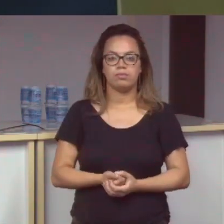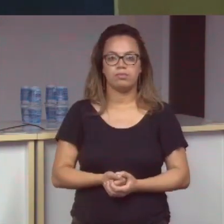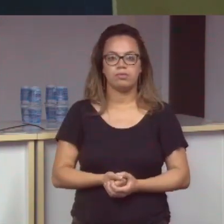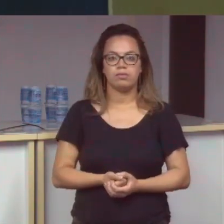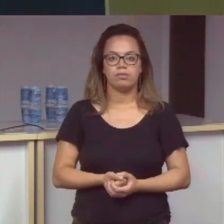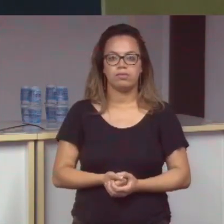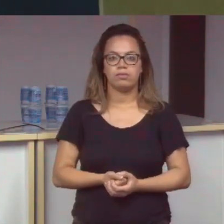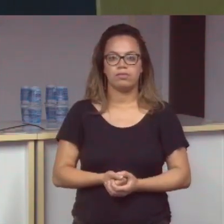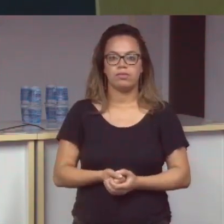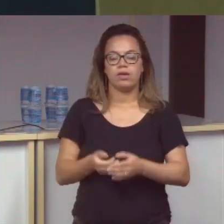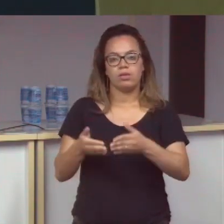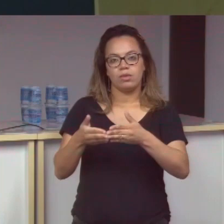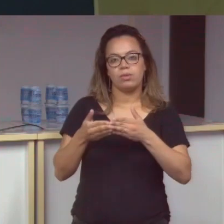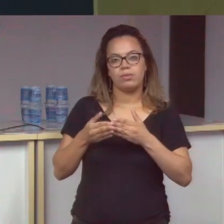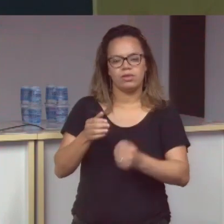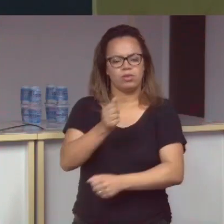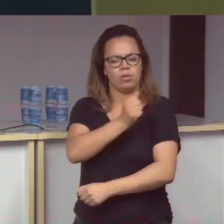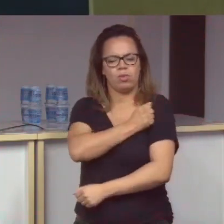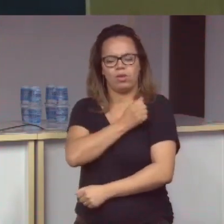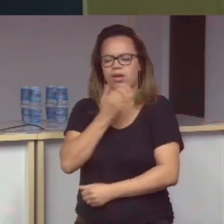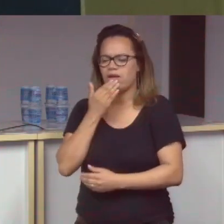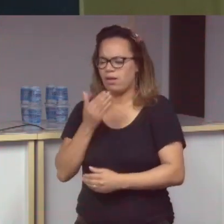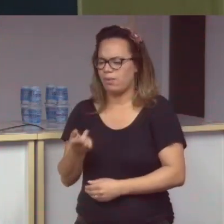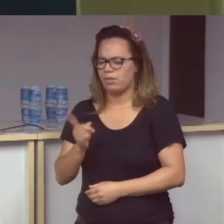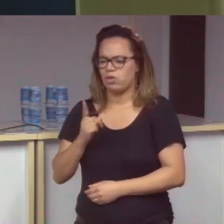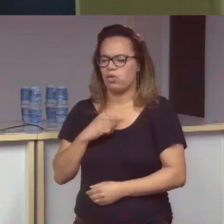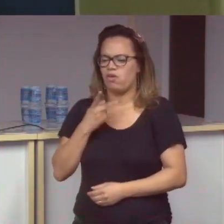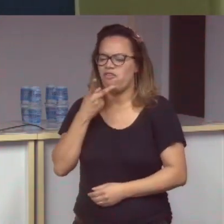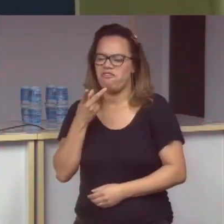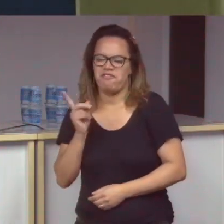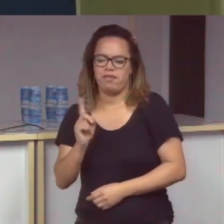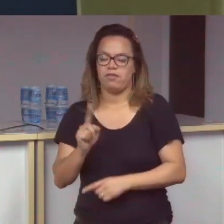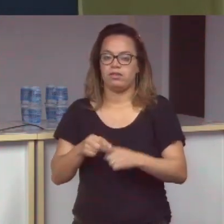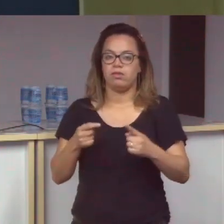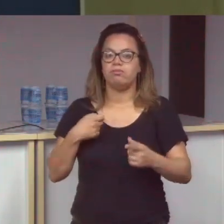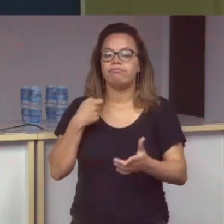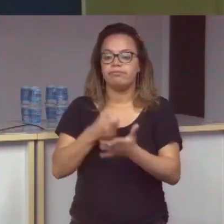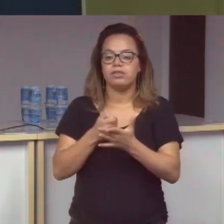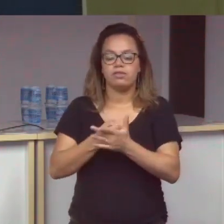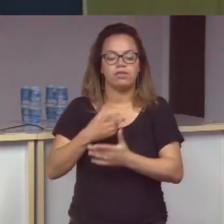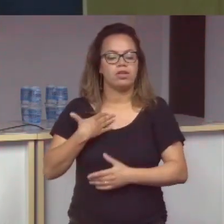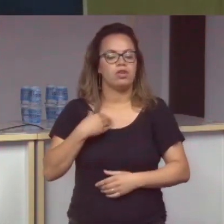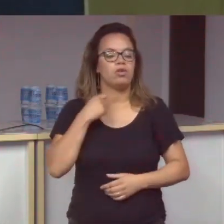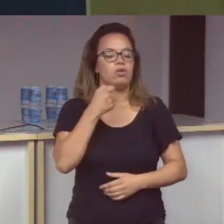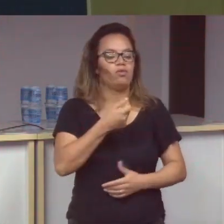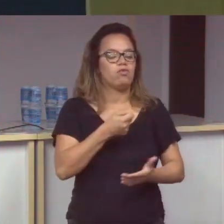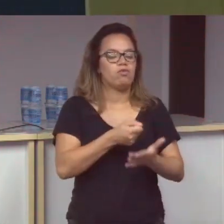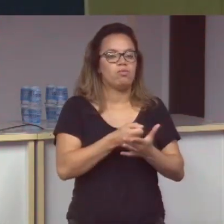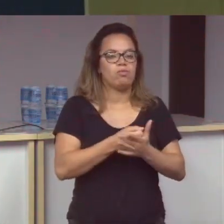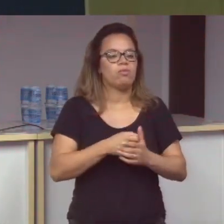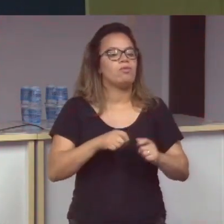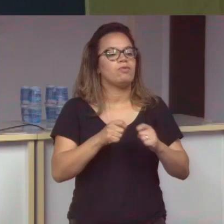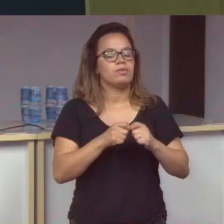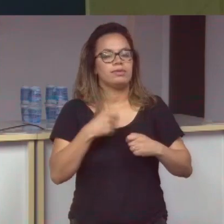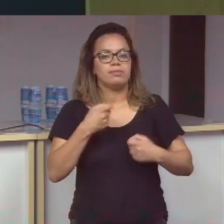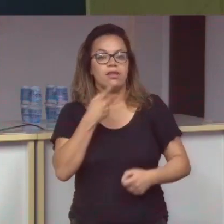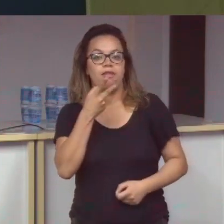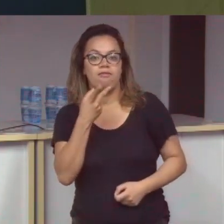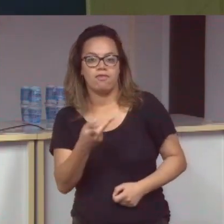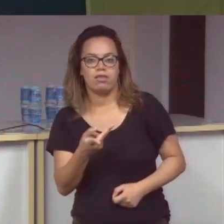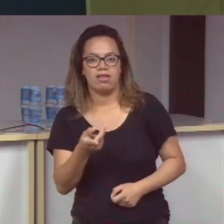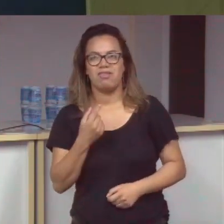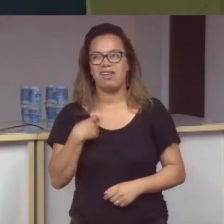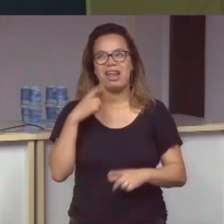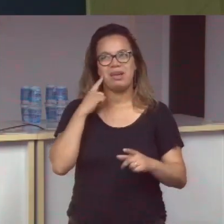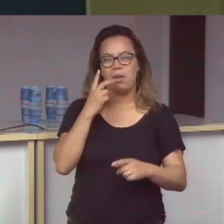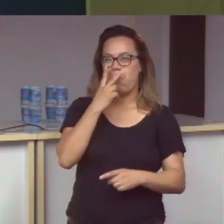eu sempre digo para os meus alunos, não diga o que você não vai fazer, diga o que você vai fazer. Eu vou me contradizer aqui. A função